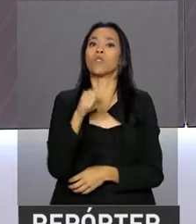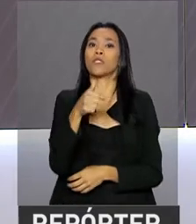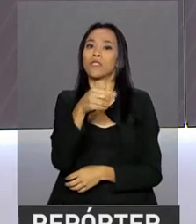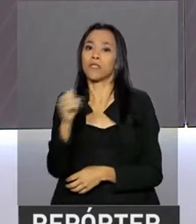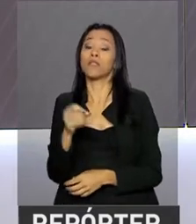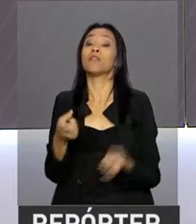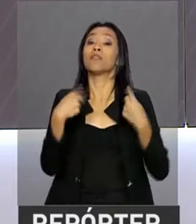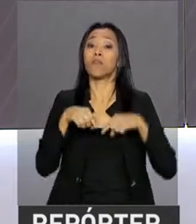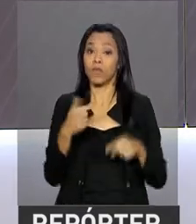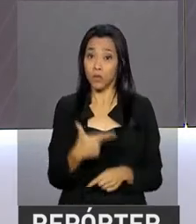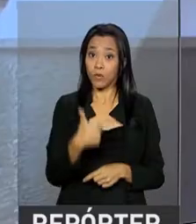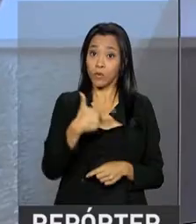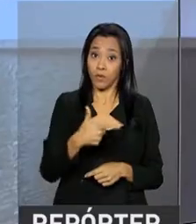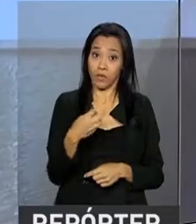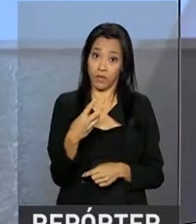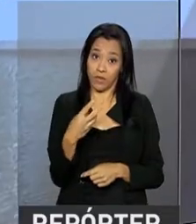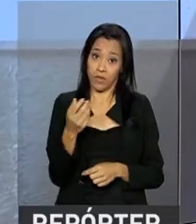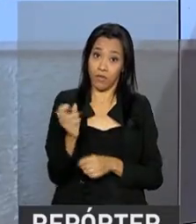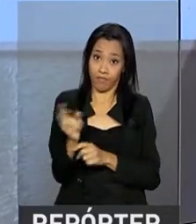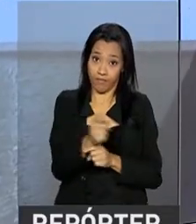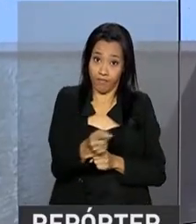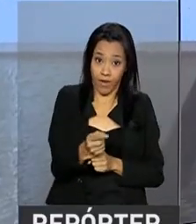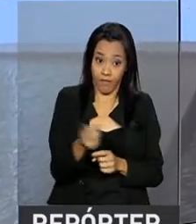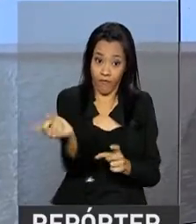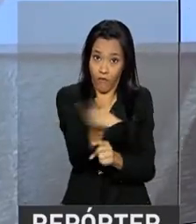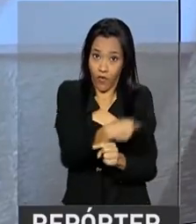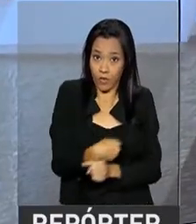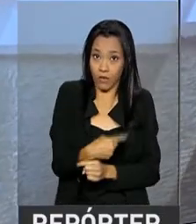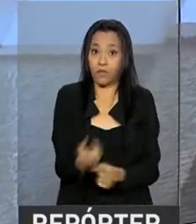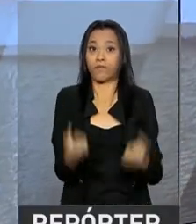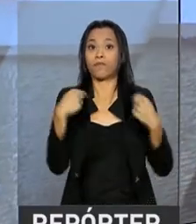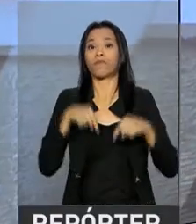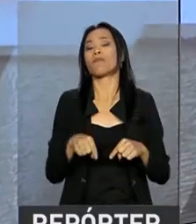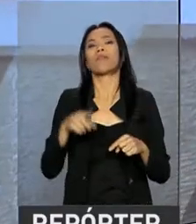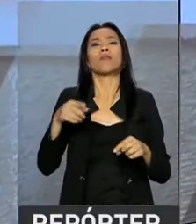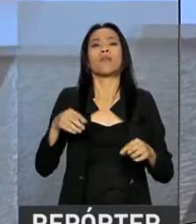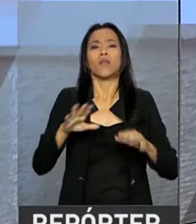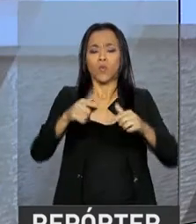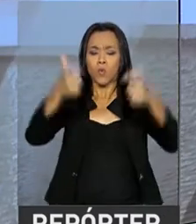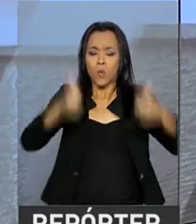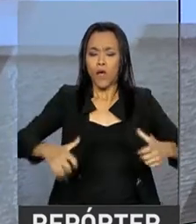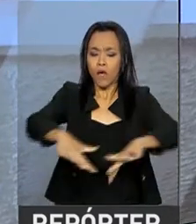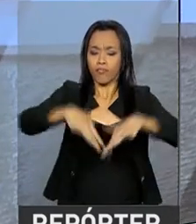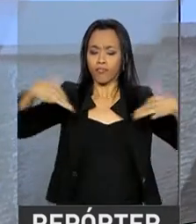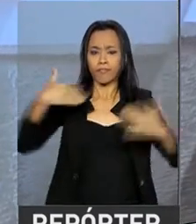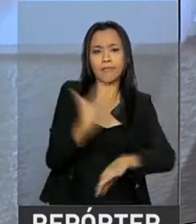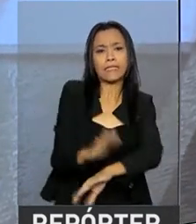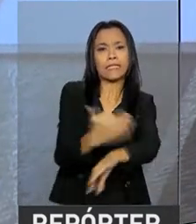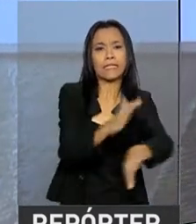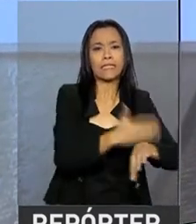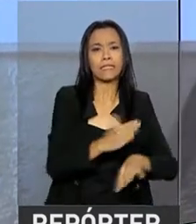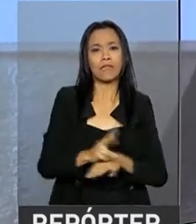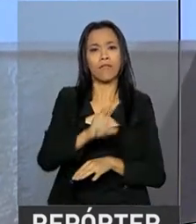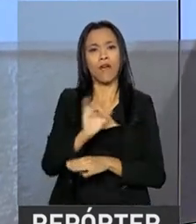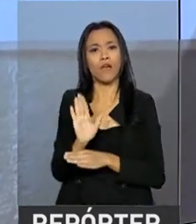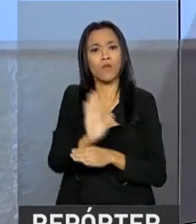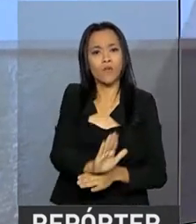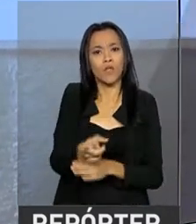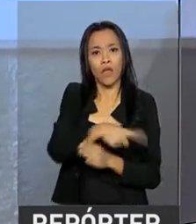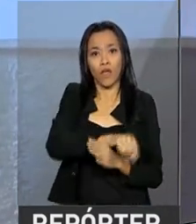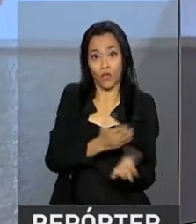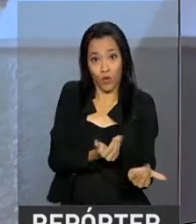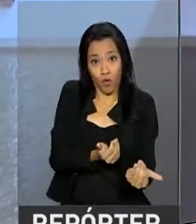radares portáteis o espaço que já capacitou atletas de ponta e agora vai ajudar jovens a se tornarem atletas